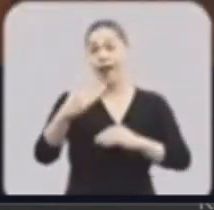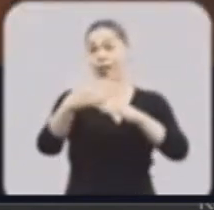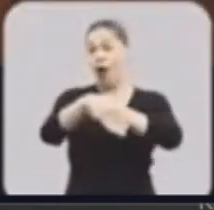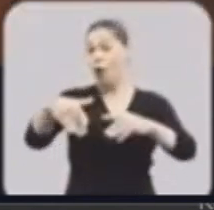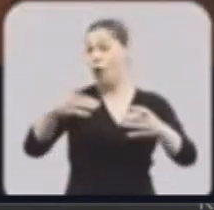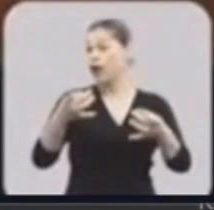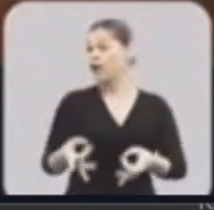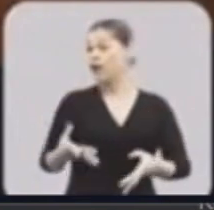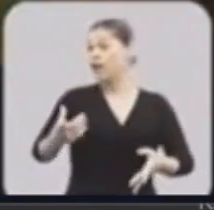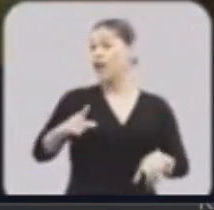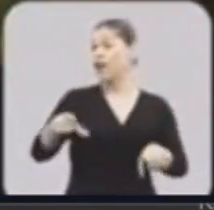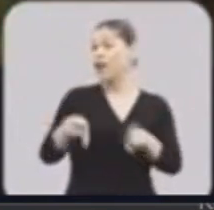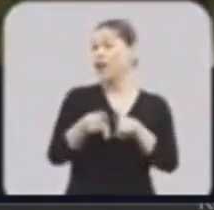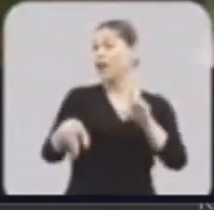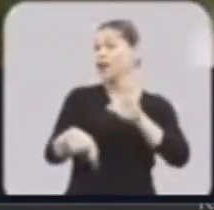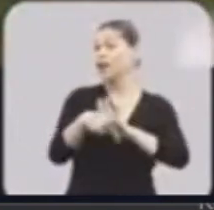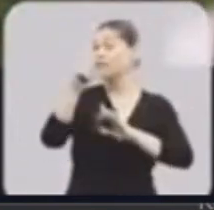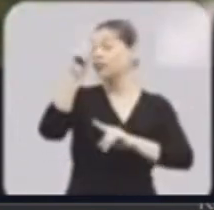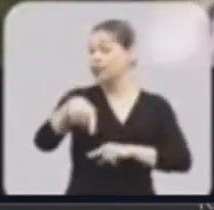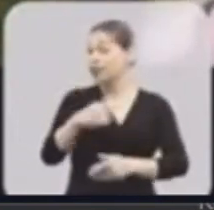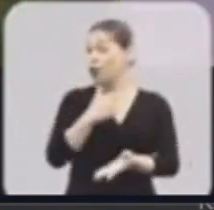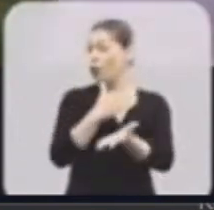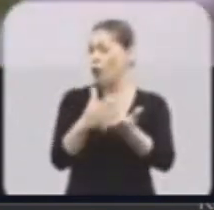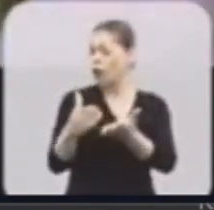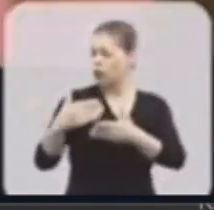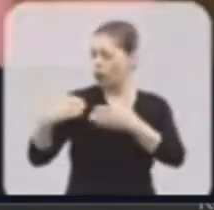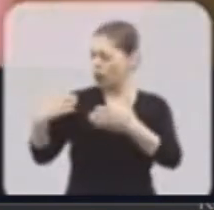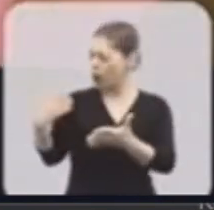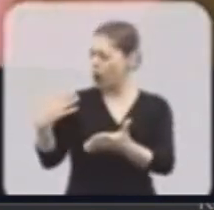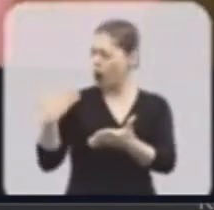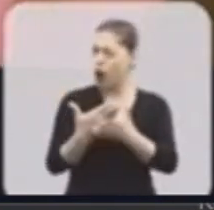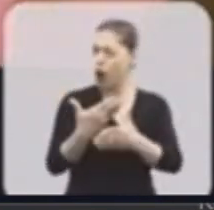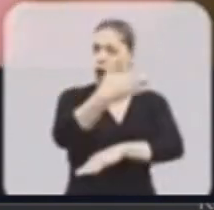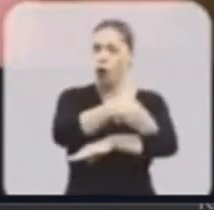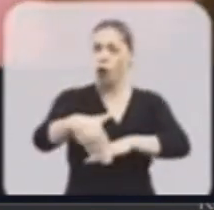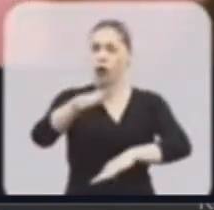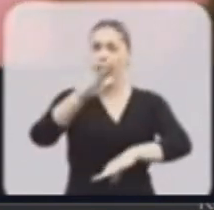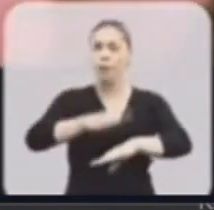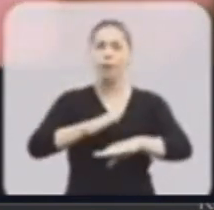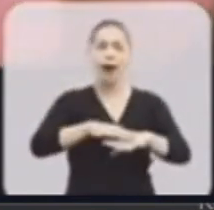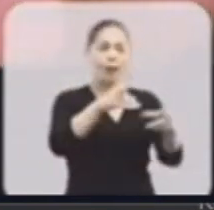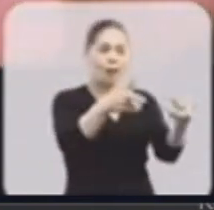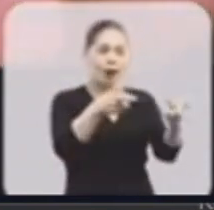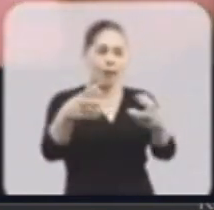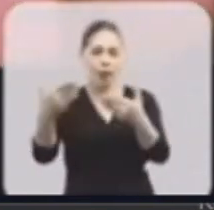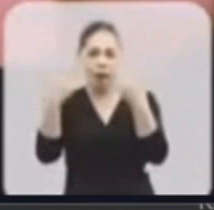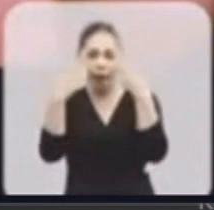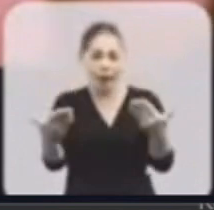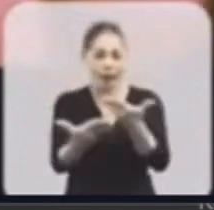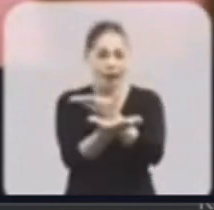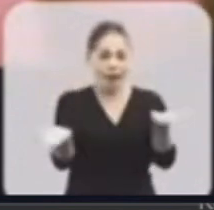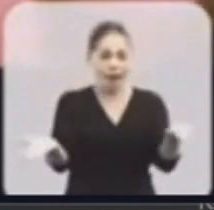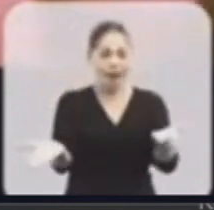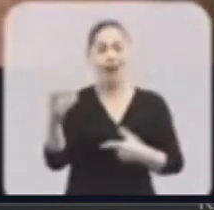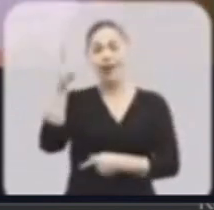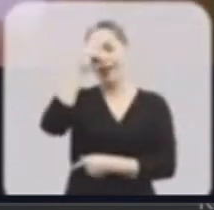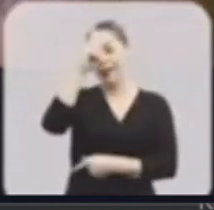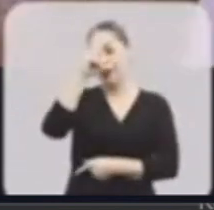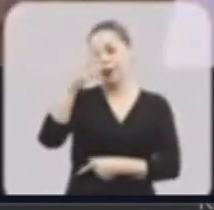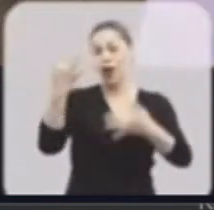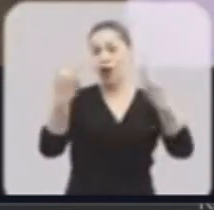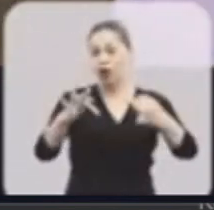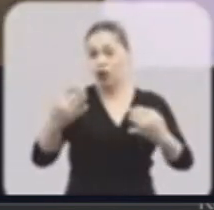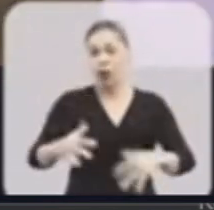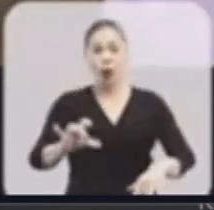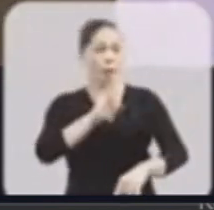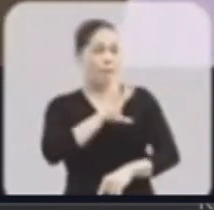em situação de rua no Brasil. Que esse seja o início de uma jornada por ruas cada vez mais visíveis. Que as